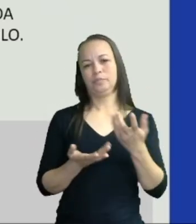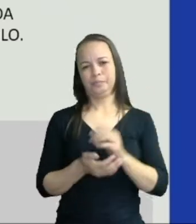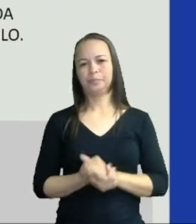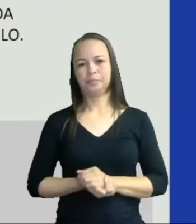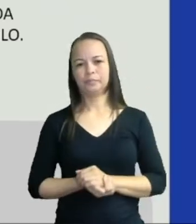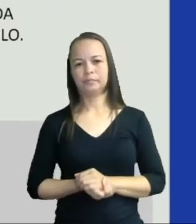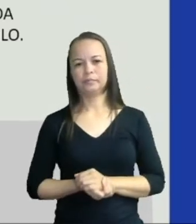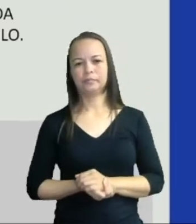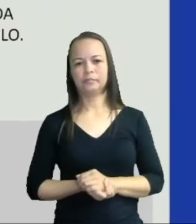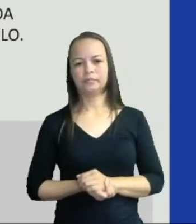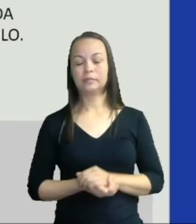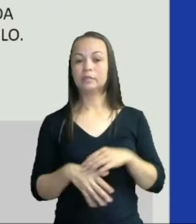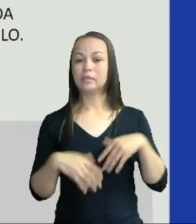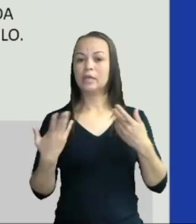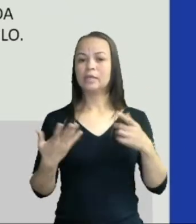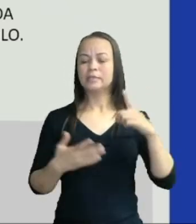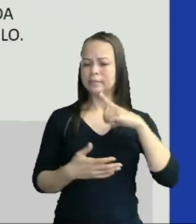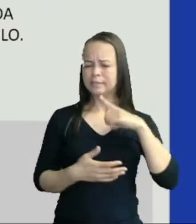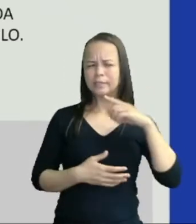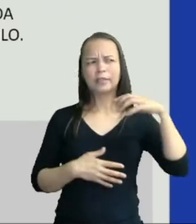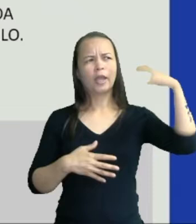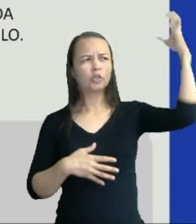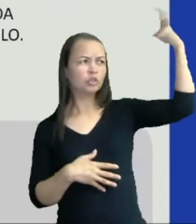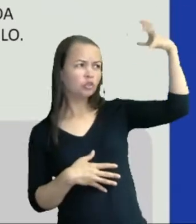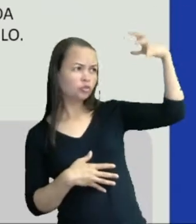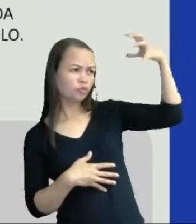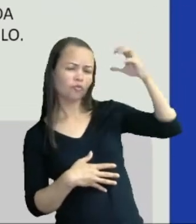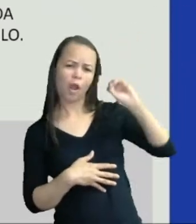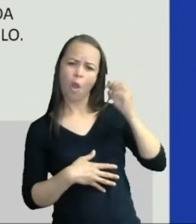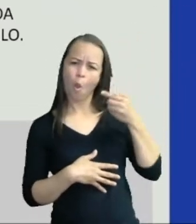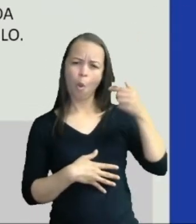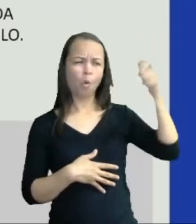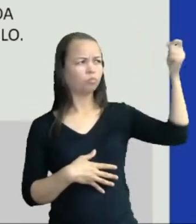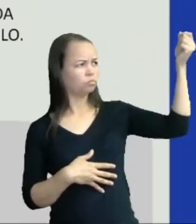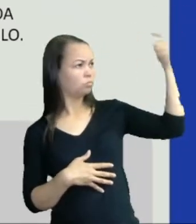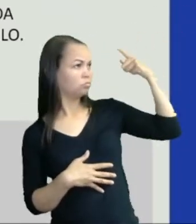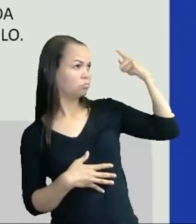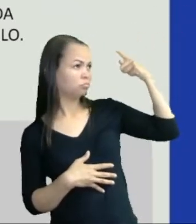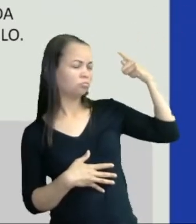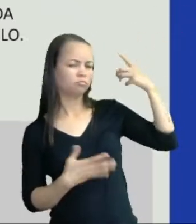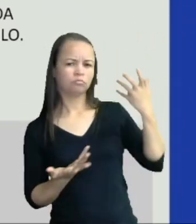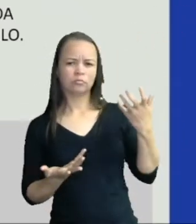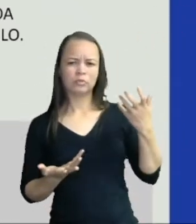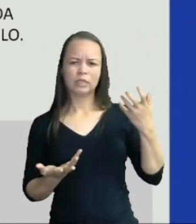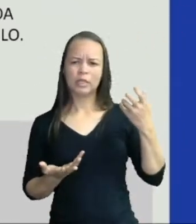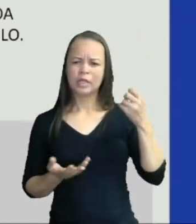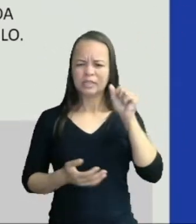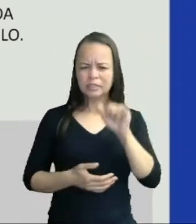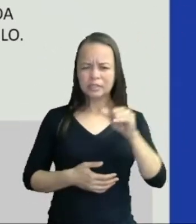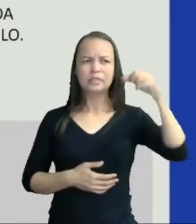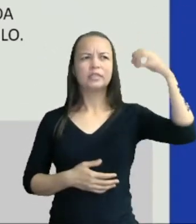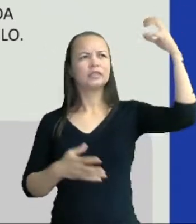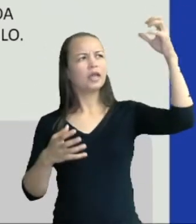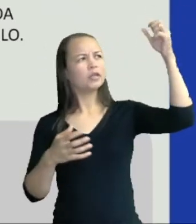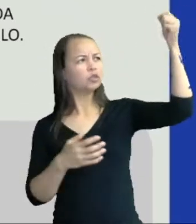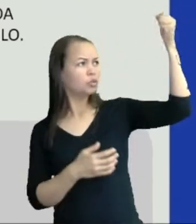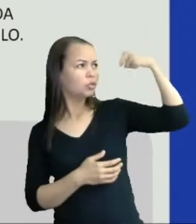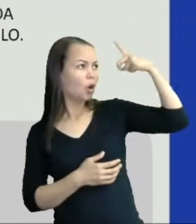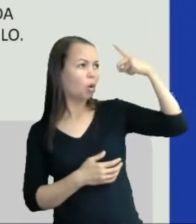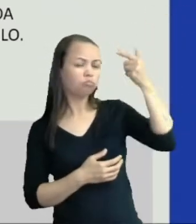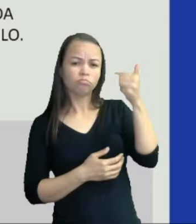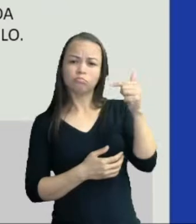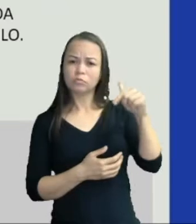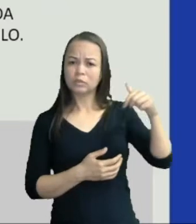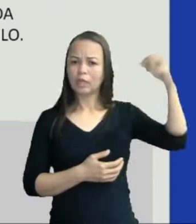Meirelles. Ou se tem chuva ou não se tem sol. Ou se tem sol e não se tem chuva. Ou